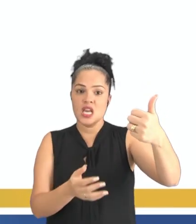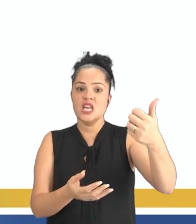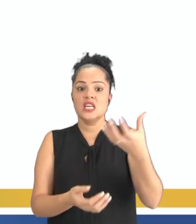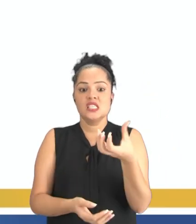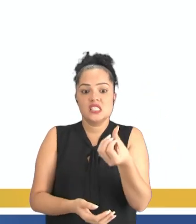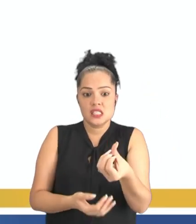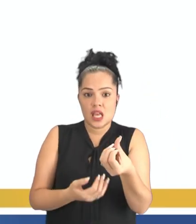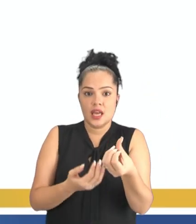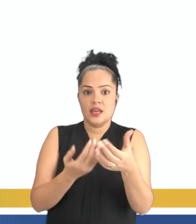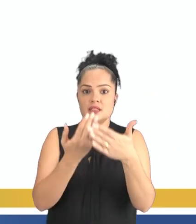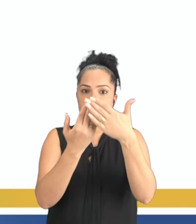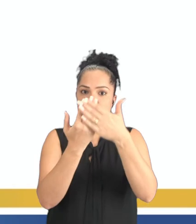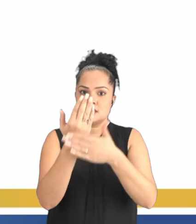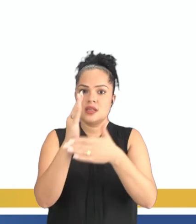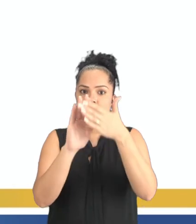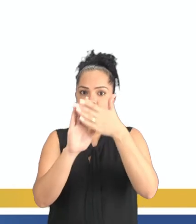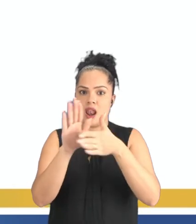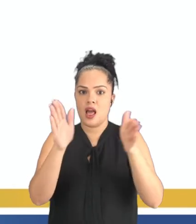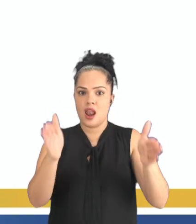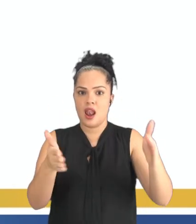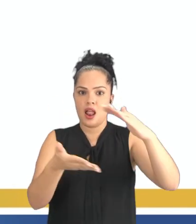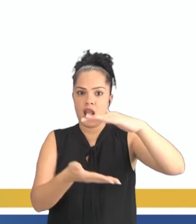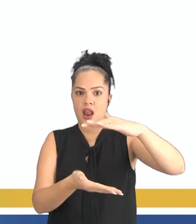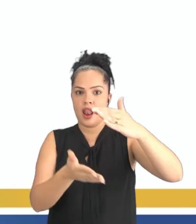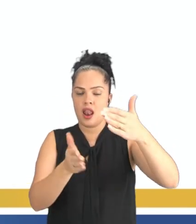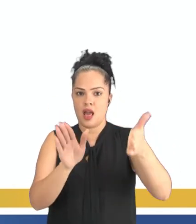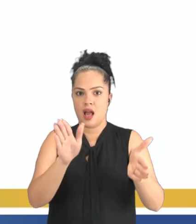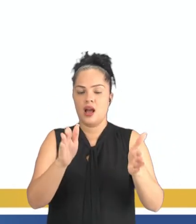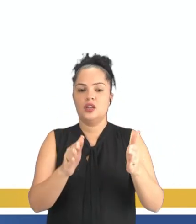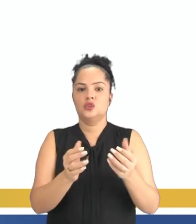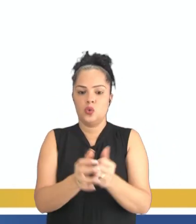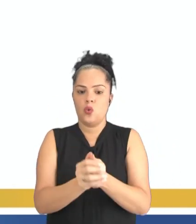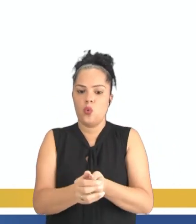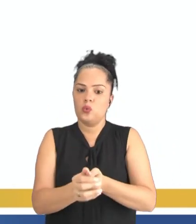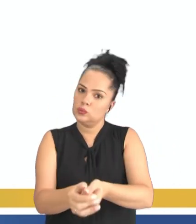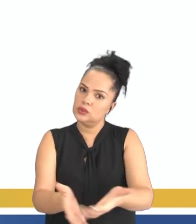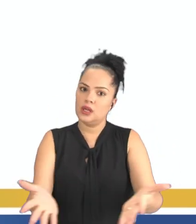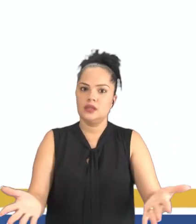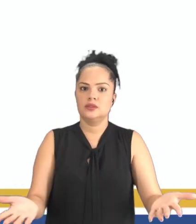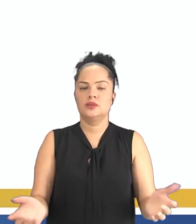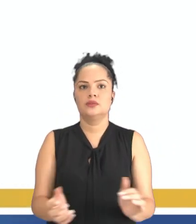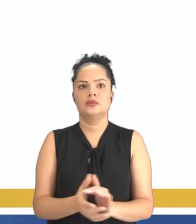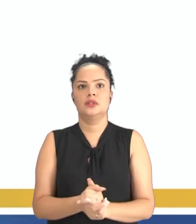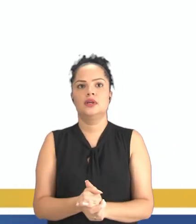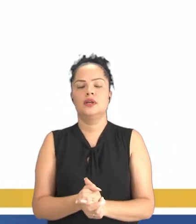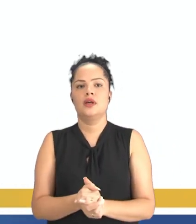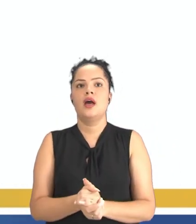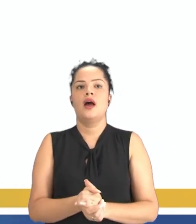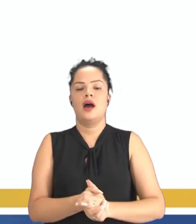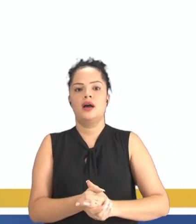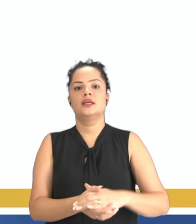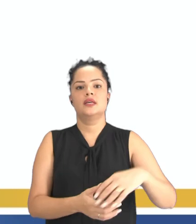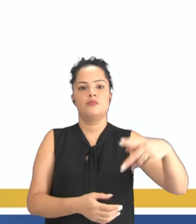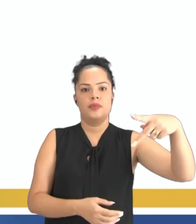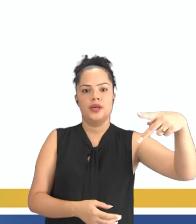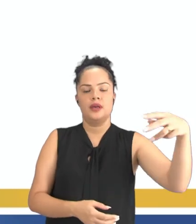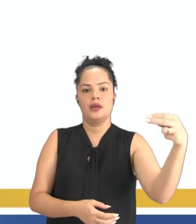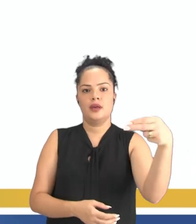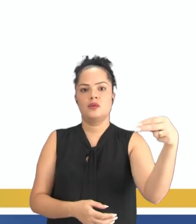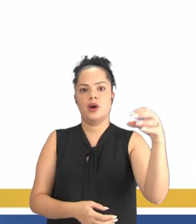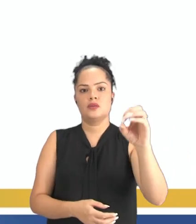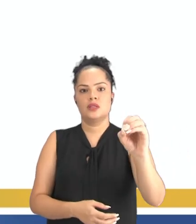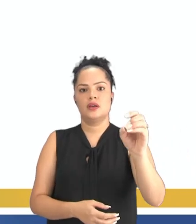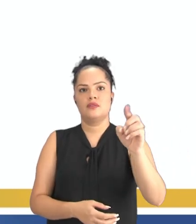6. 1 dividido para 6, né, daria 0,1666. Isso em percentual seria